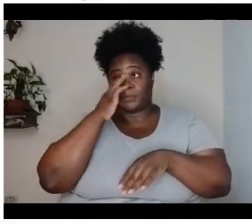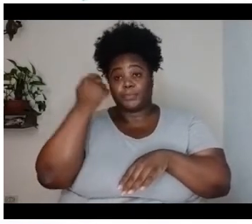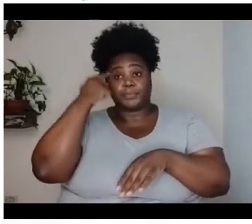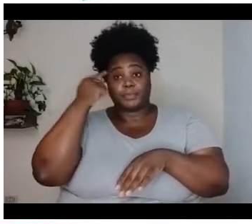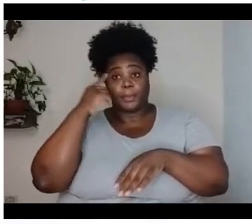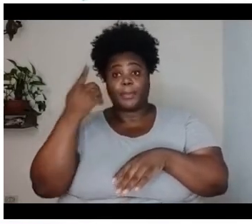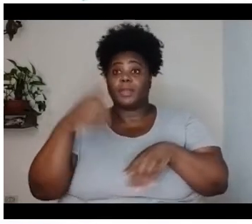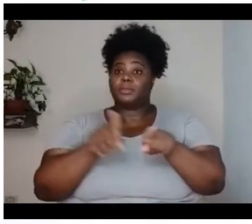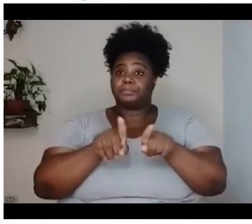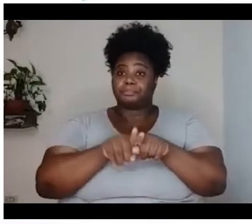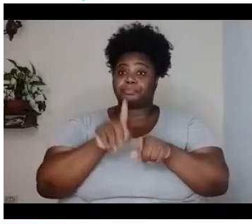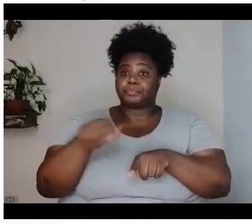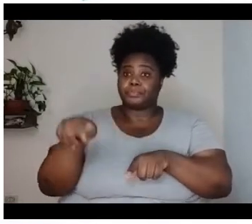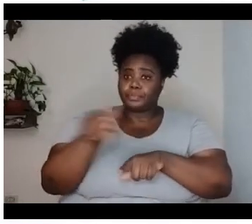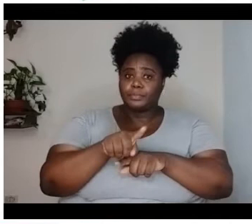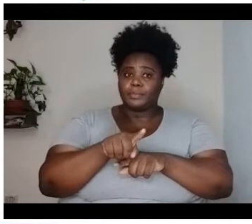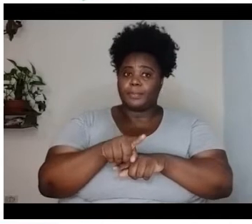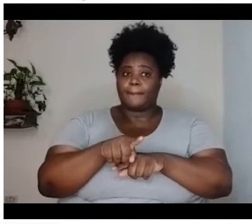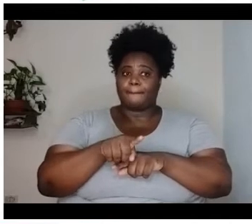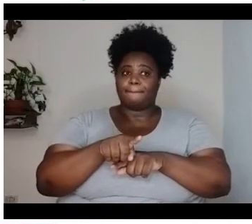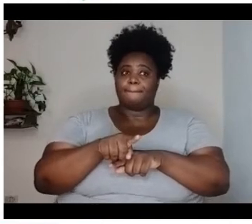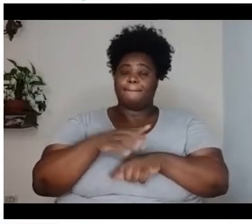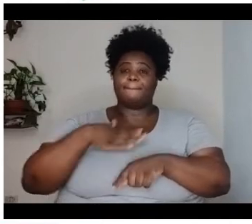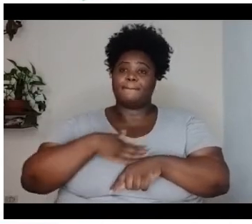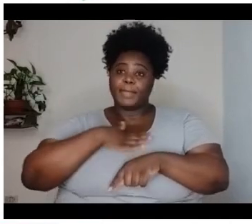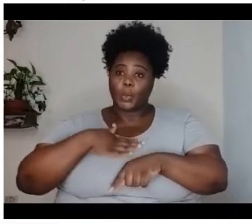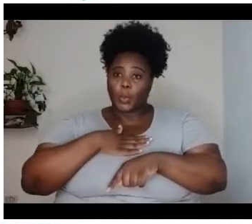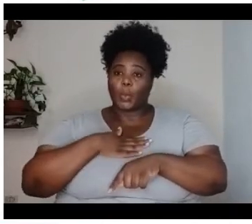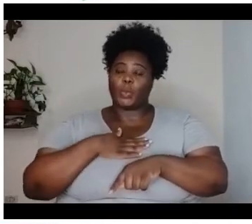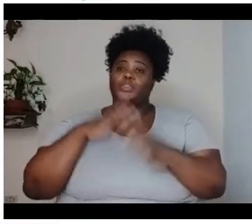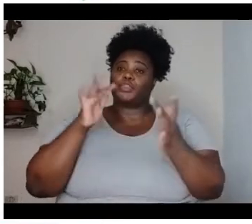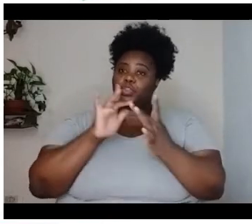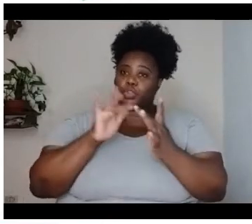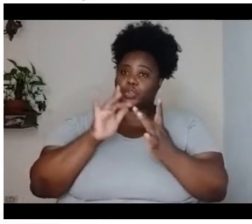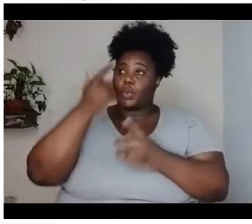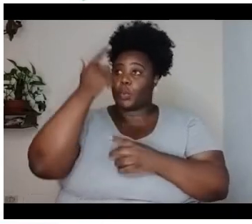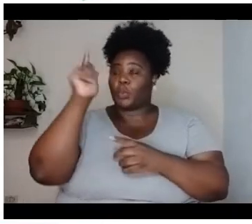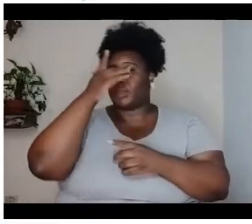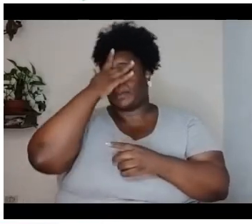que eu, por exemplo, que gosto de estar em contato com outros